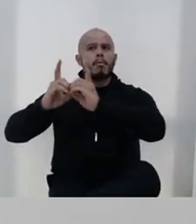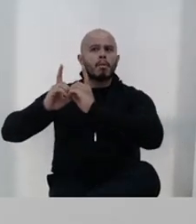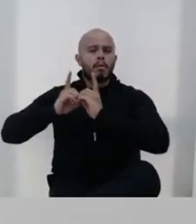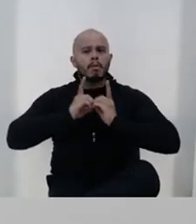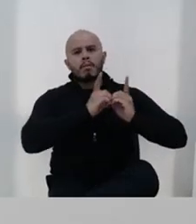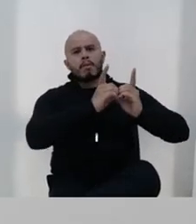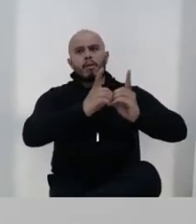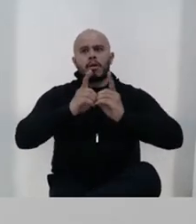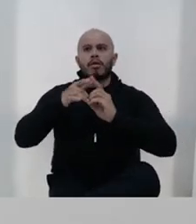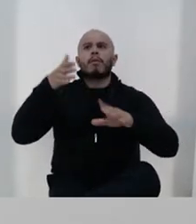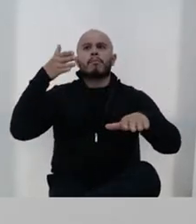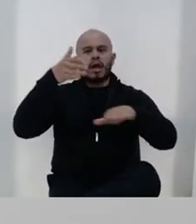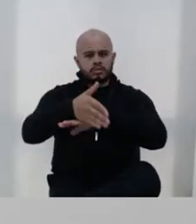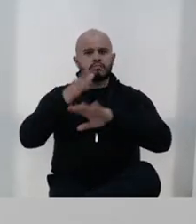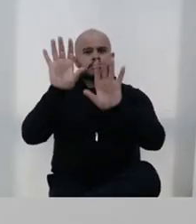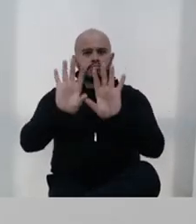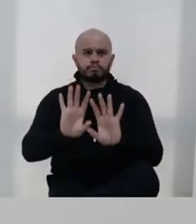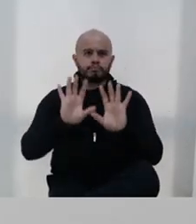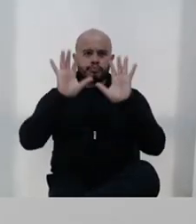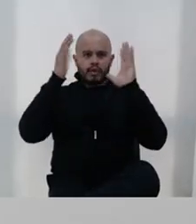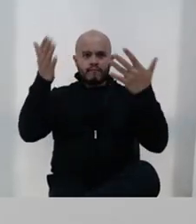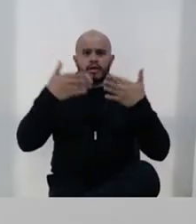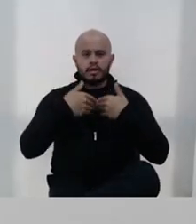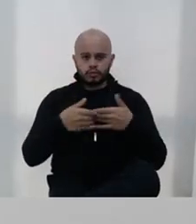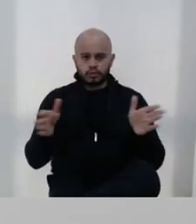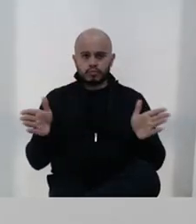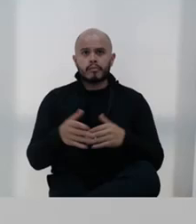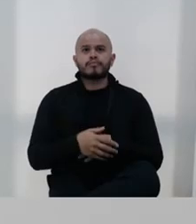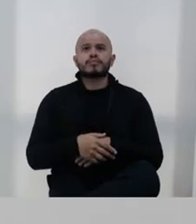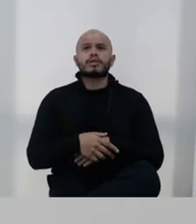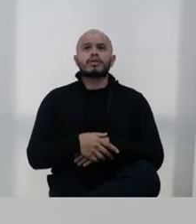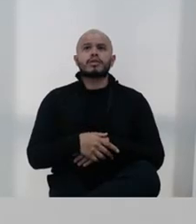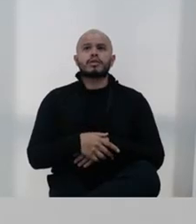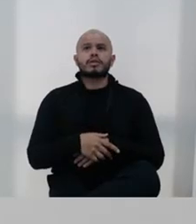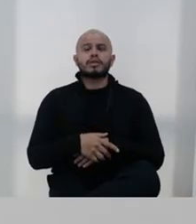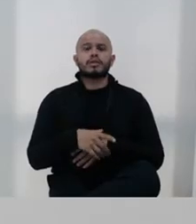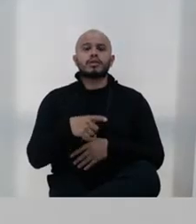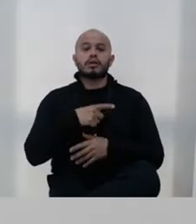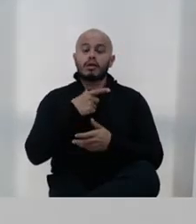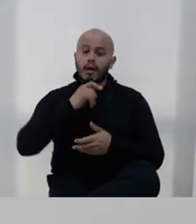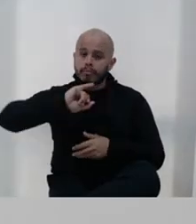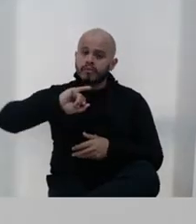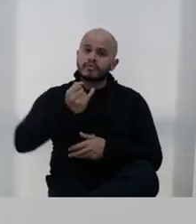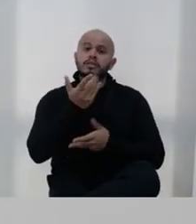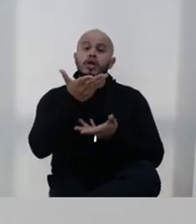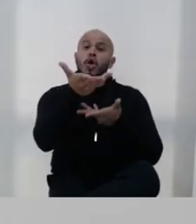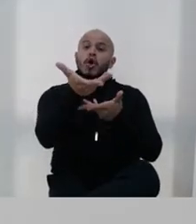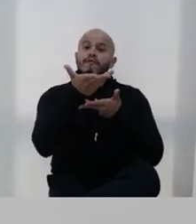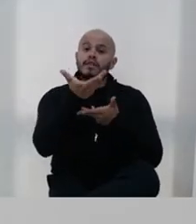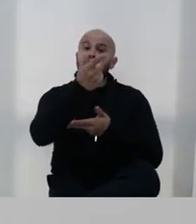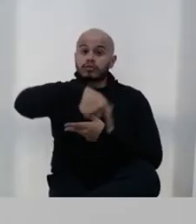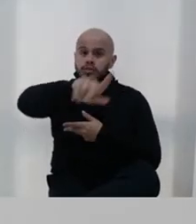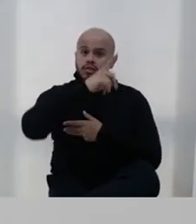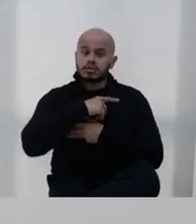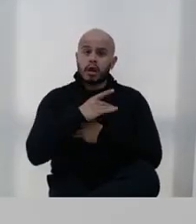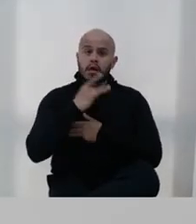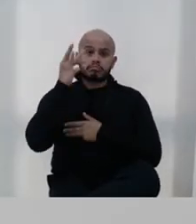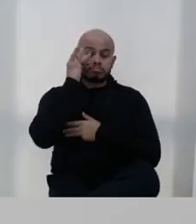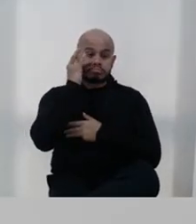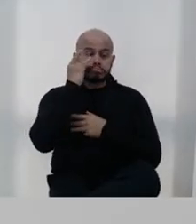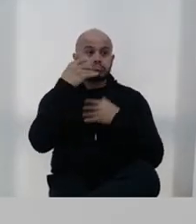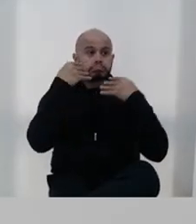participei desse evento, dessa abertura, trazendo aqui, mais uma vez, o convite para quem nos assiste, e que seja